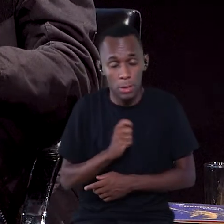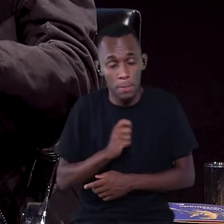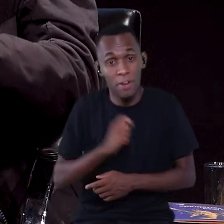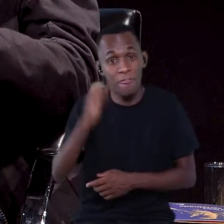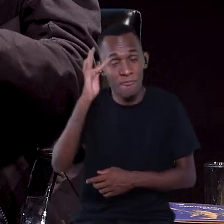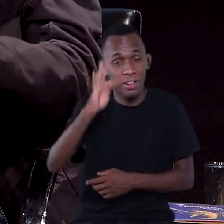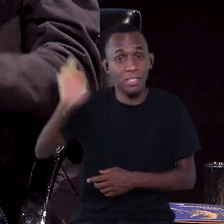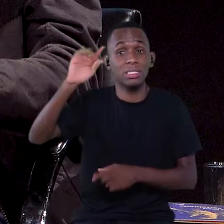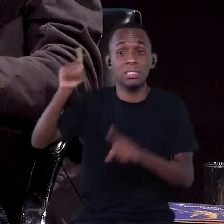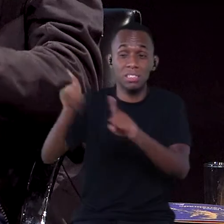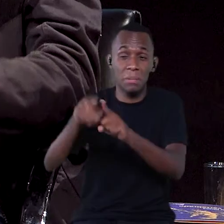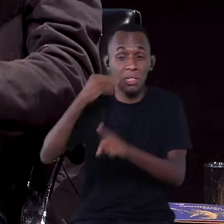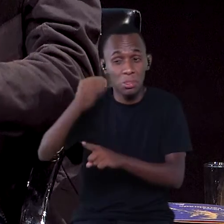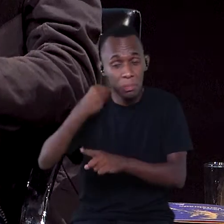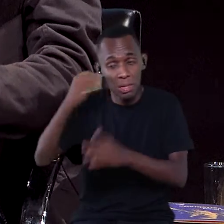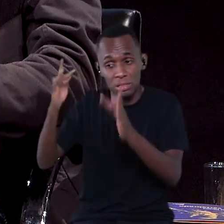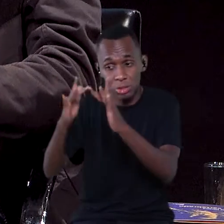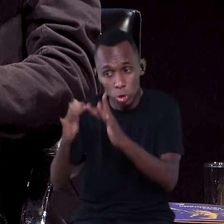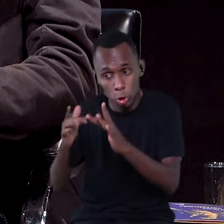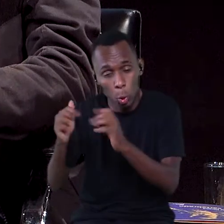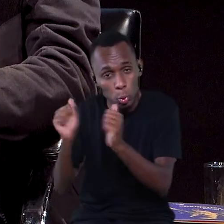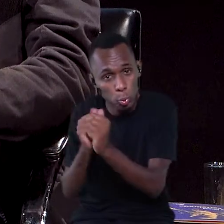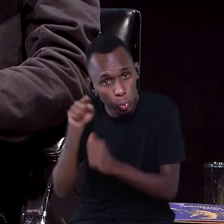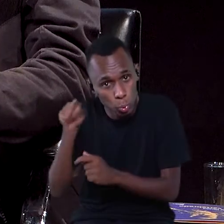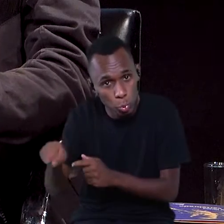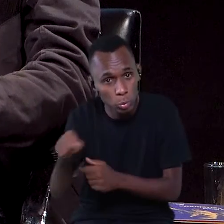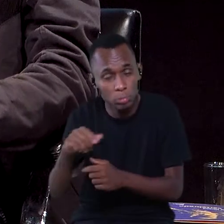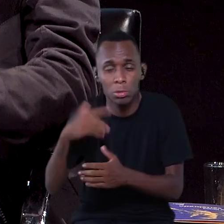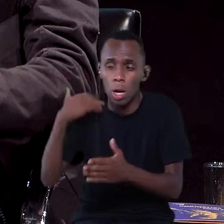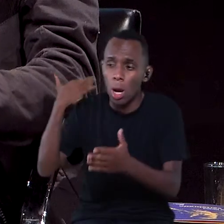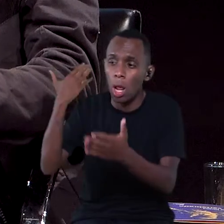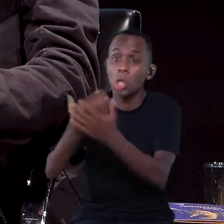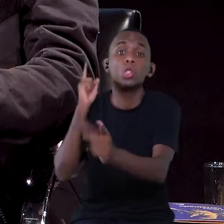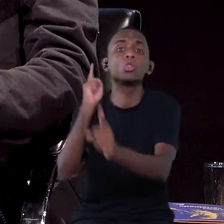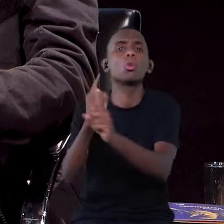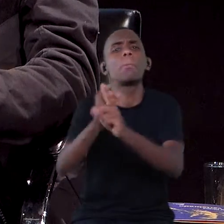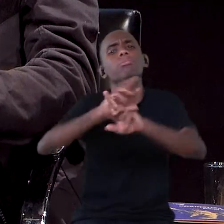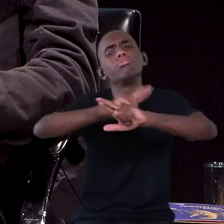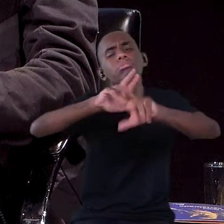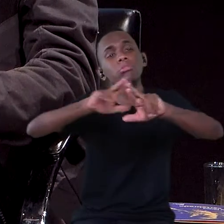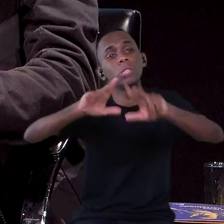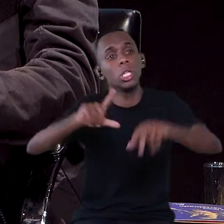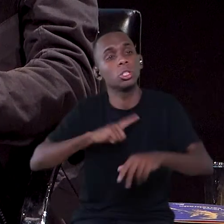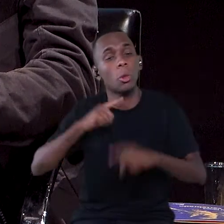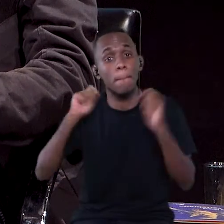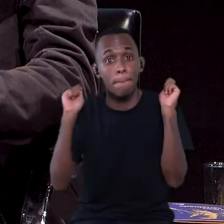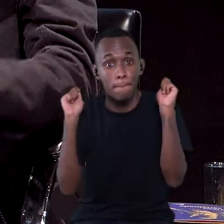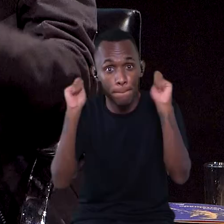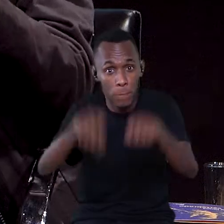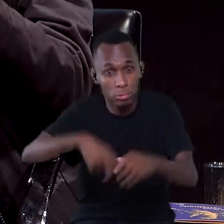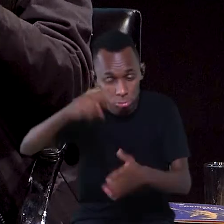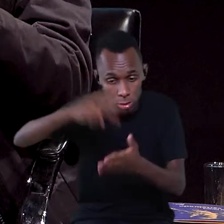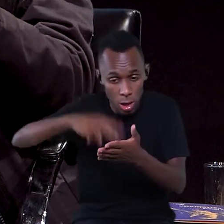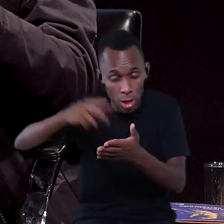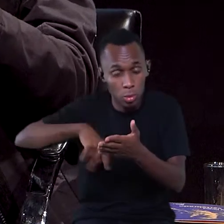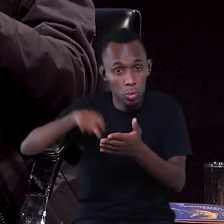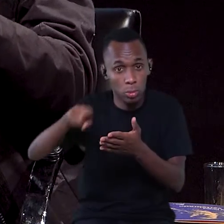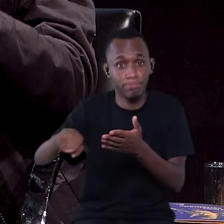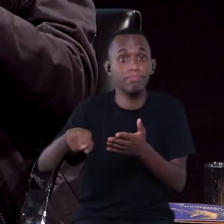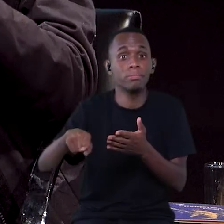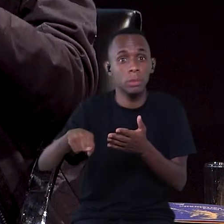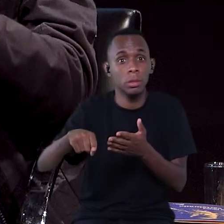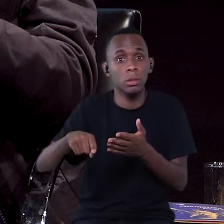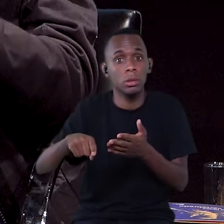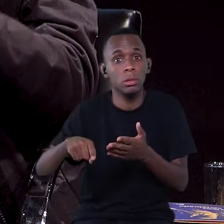Griol, que conviveu muito tempo com essa comunidade Dogon, e descobriu, entre outras coisas, que eles tinham uma capacidade de leitura